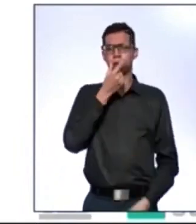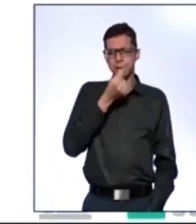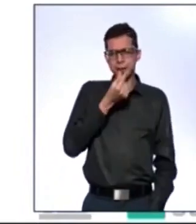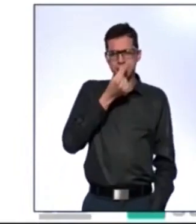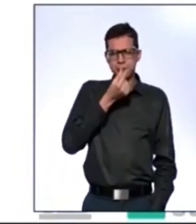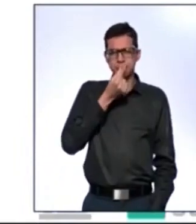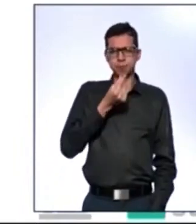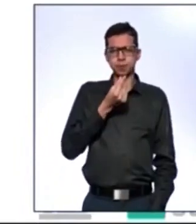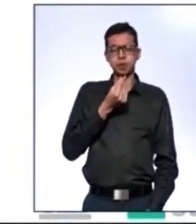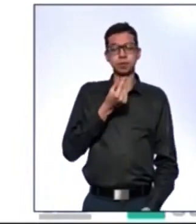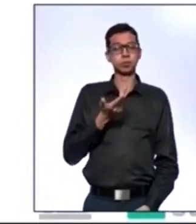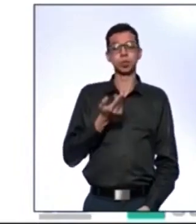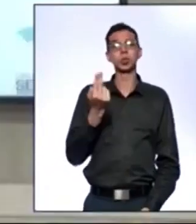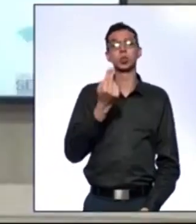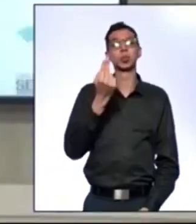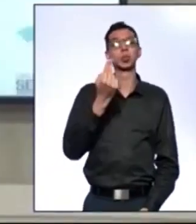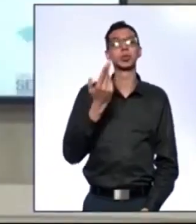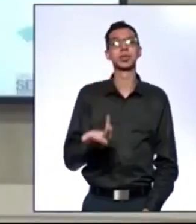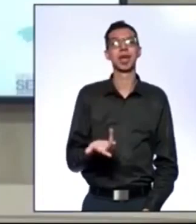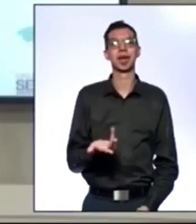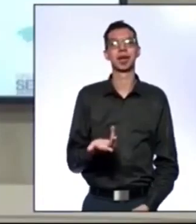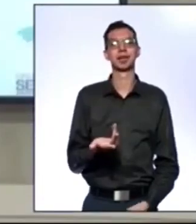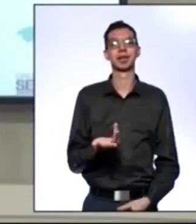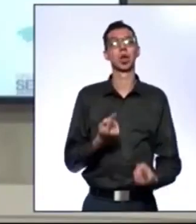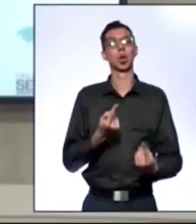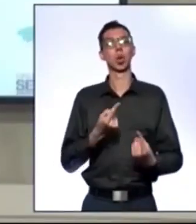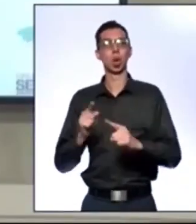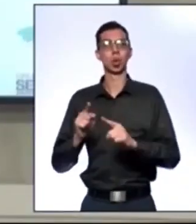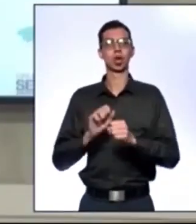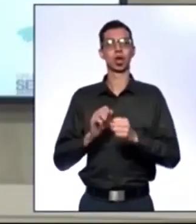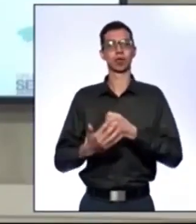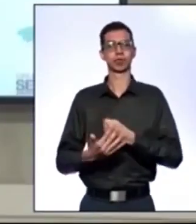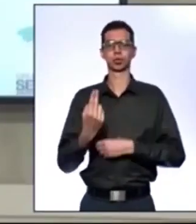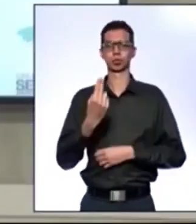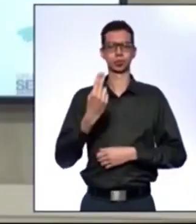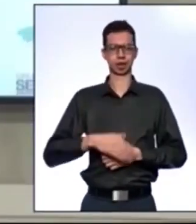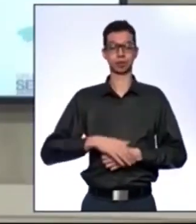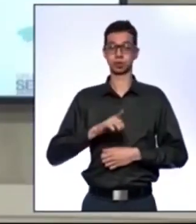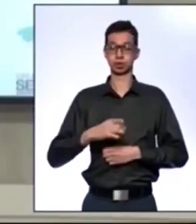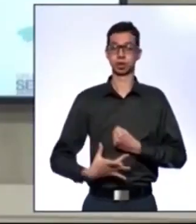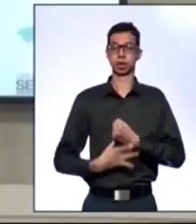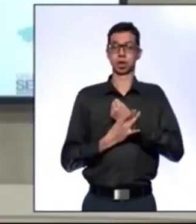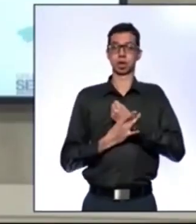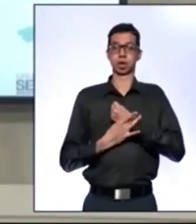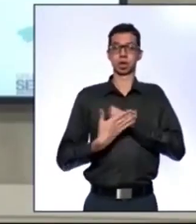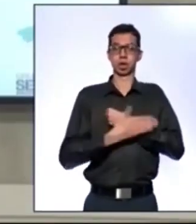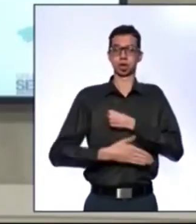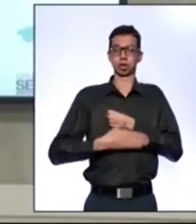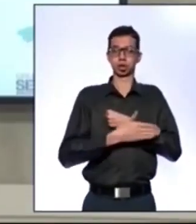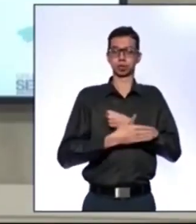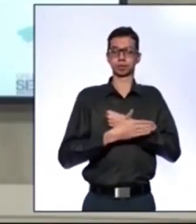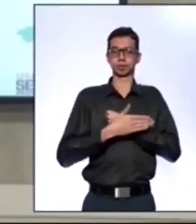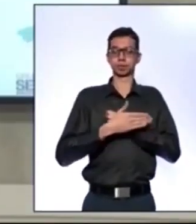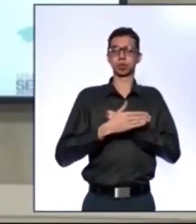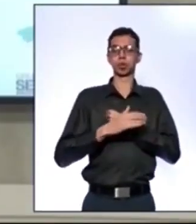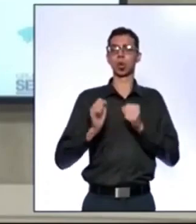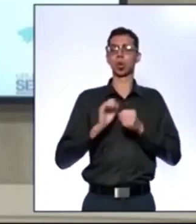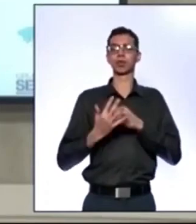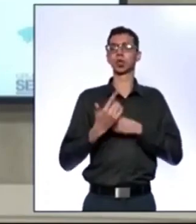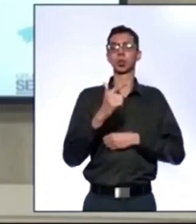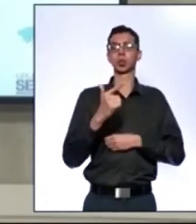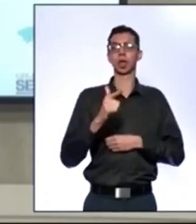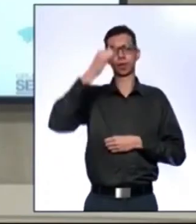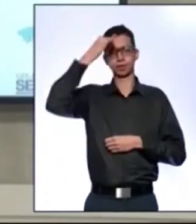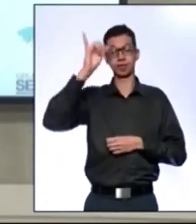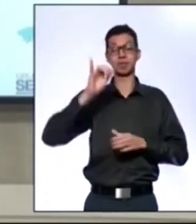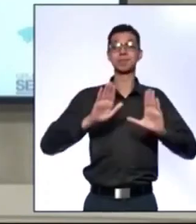funciona para o Covid-19. O anticorpo que você produz para o Covid-19 não te protege contra outra doença. Eles